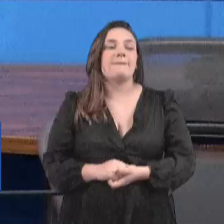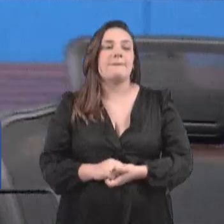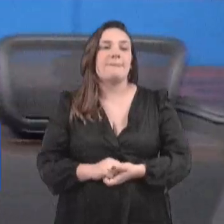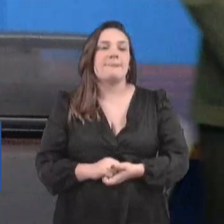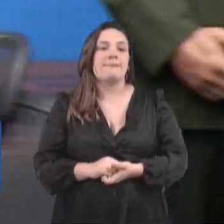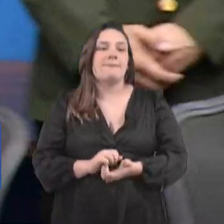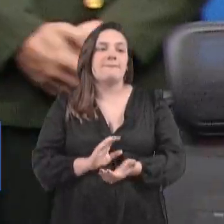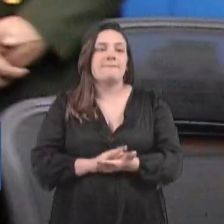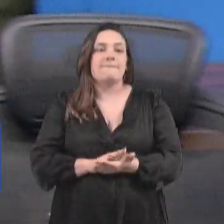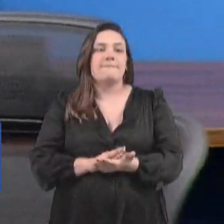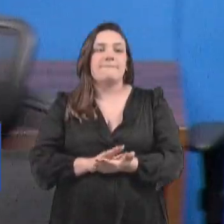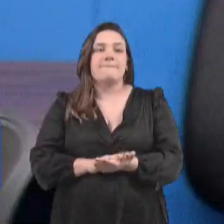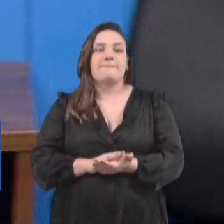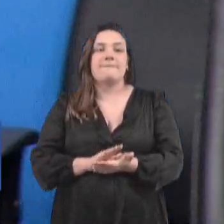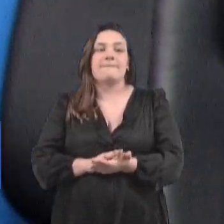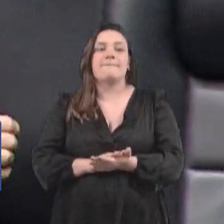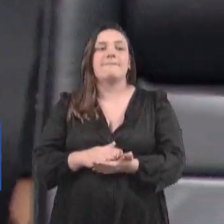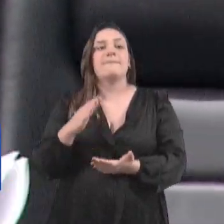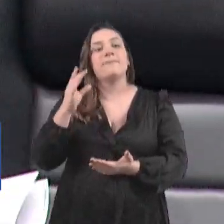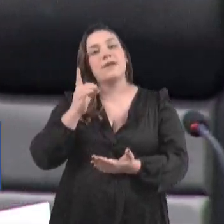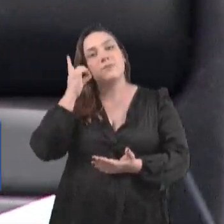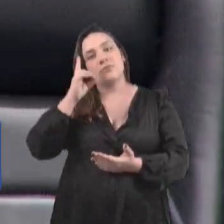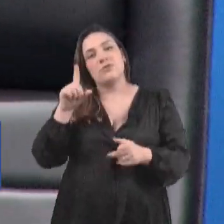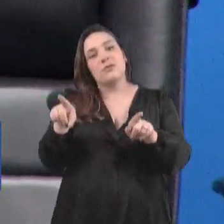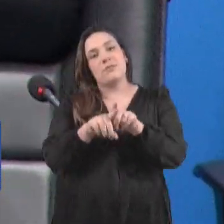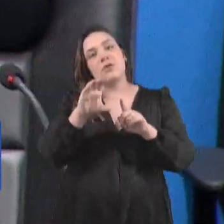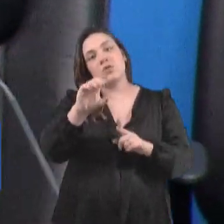Ele também que é corregedor parlamentar.